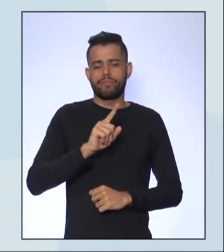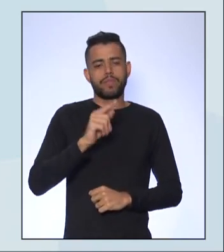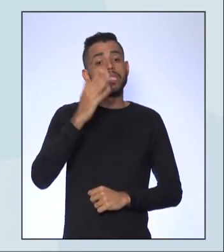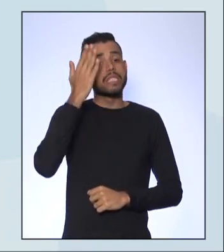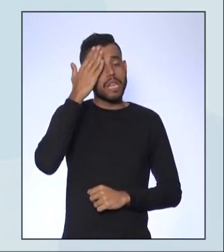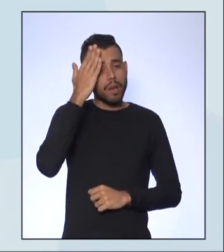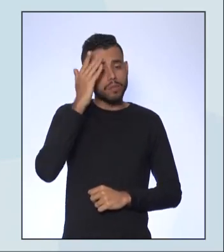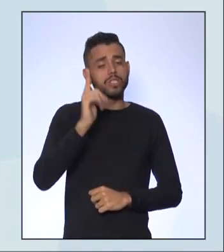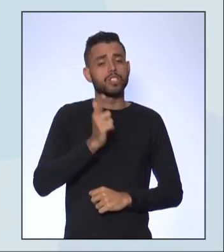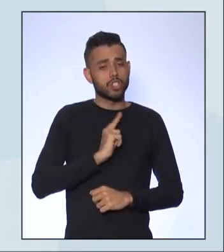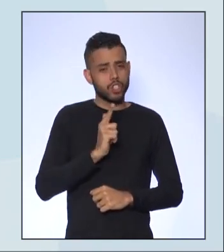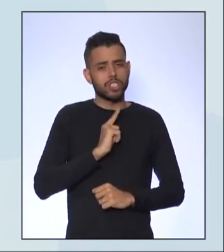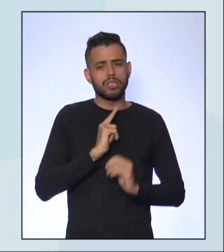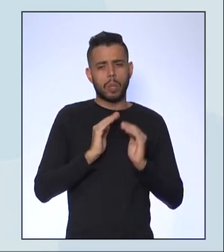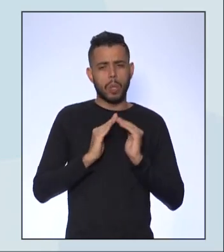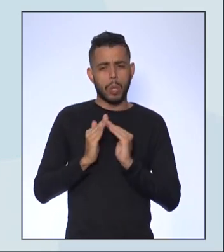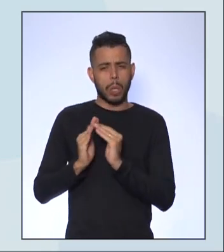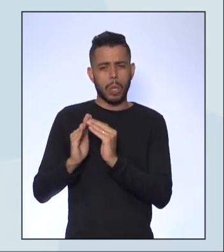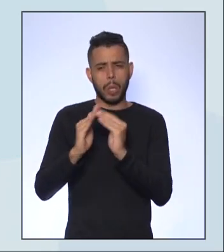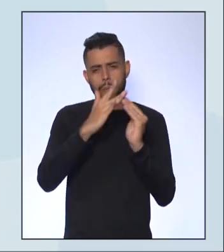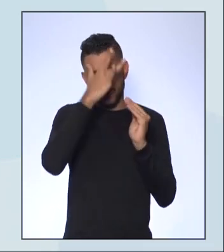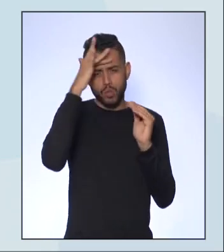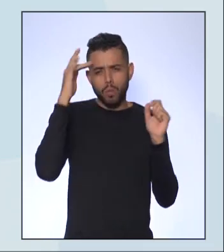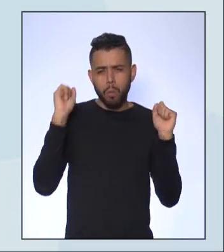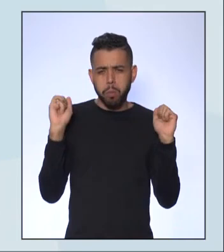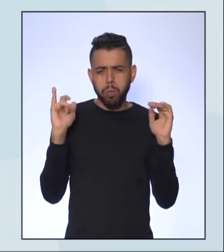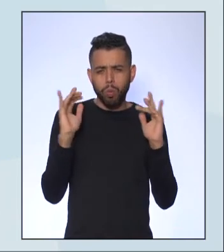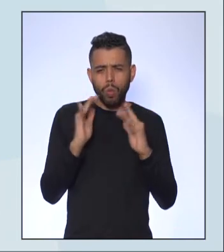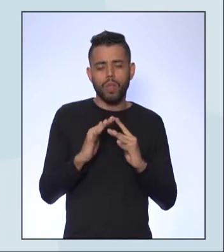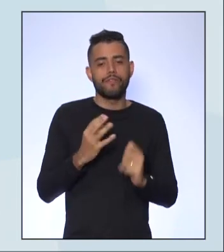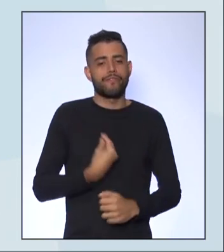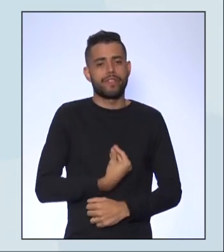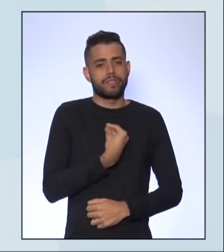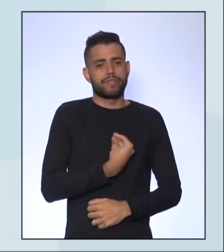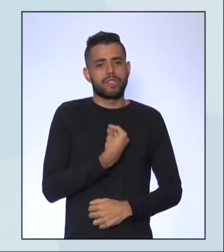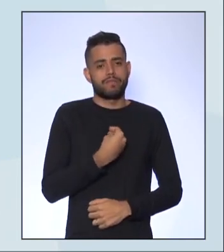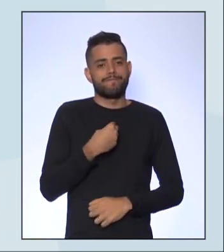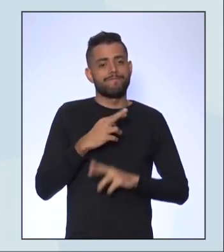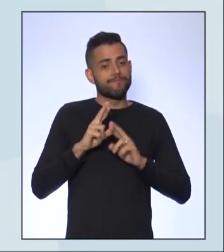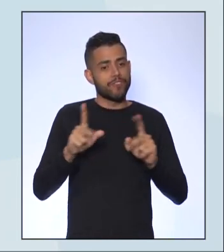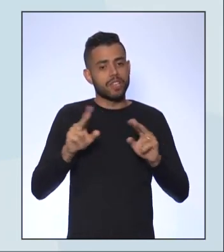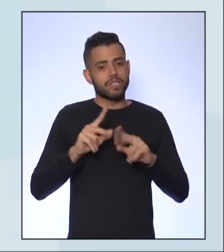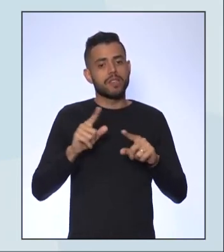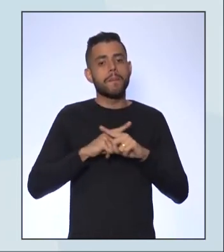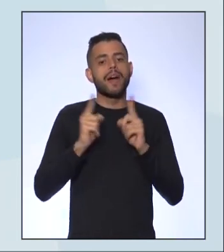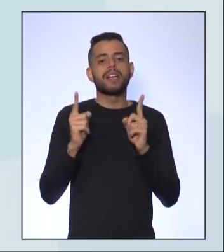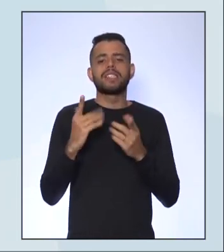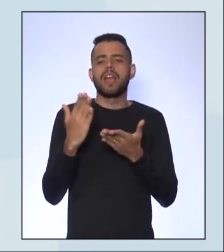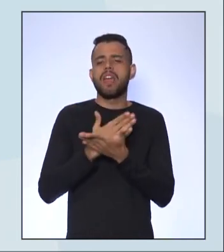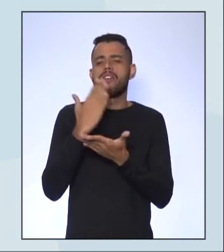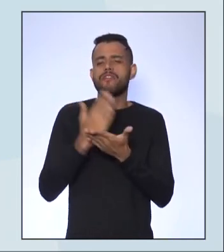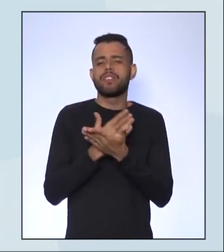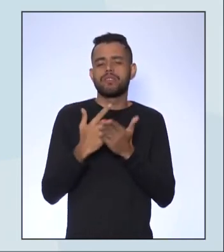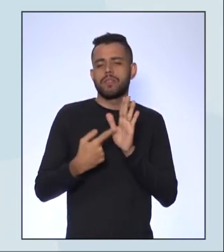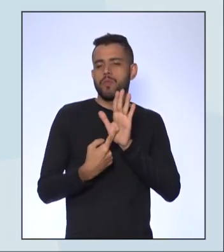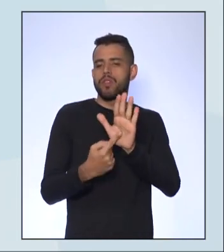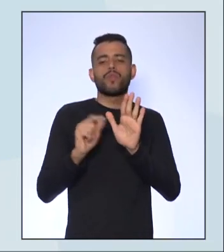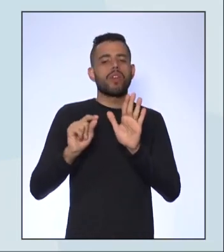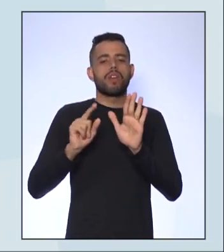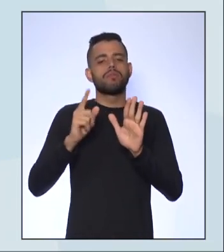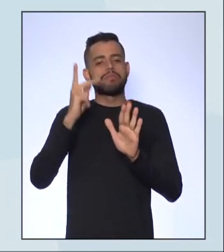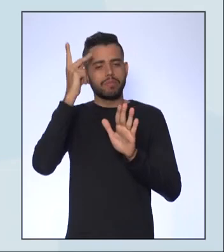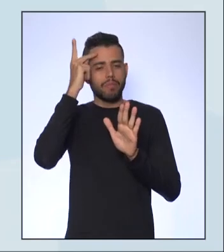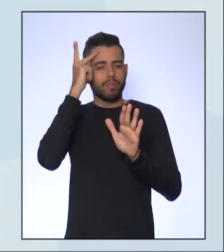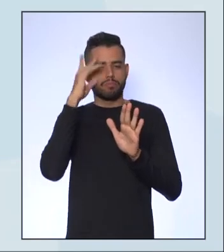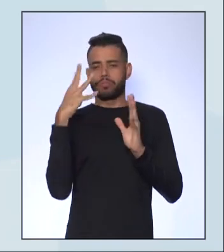cortiços, que existiam as vilas operárias, que as pessoas viviam em condições diferentes. Mas o que se vendia nas revistas era essa São Paulo moderna. É o que